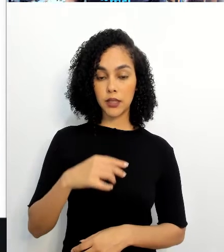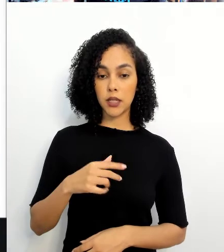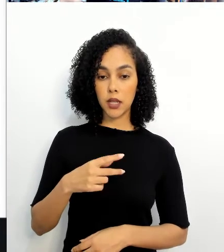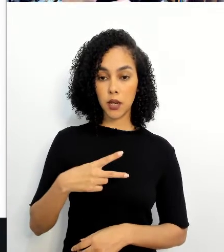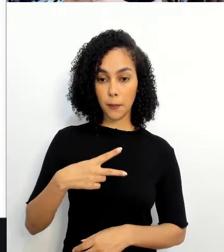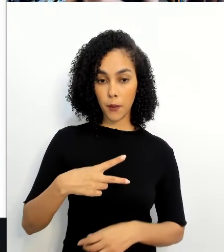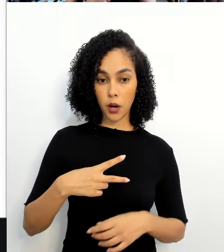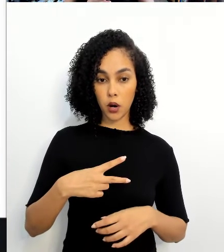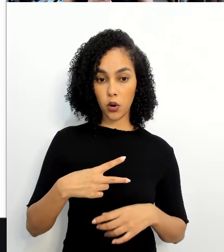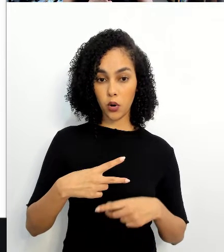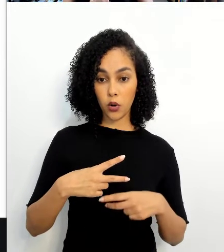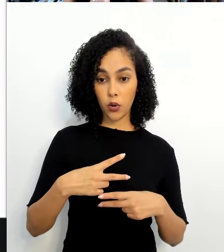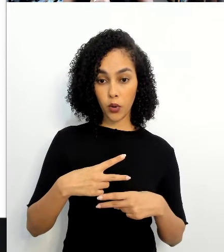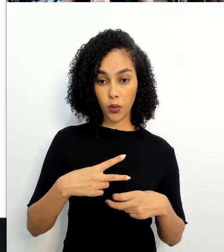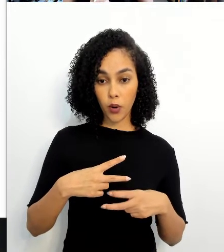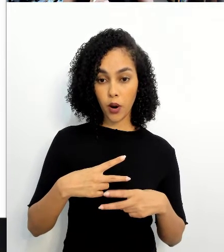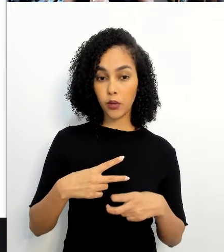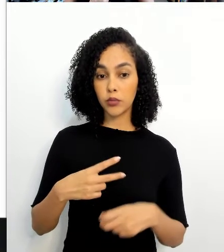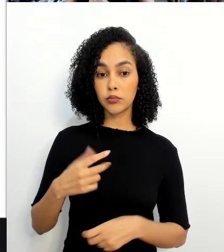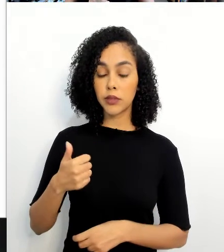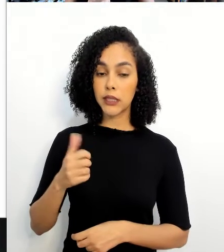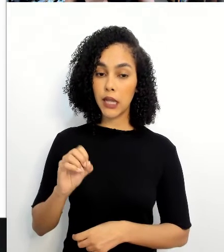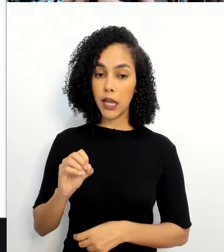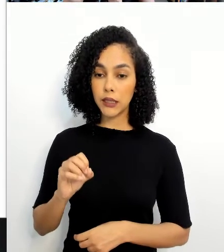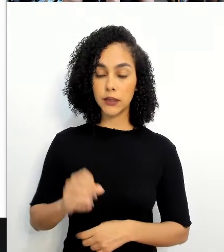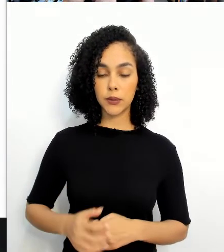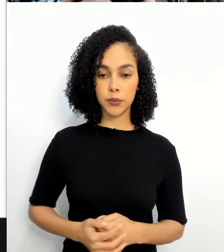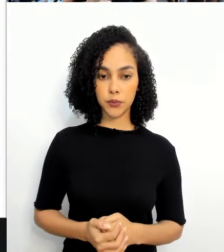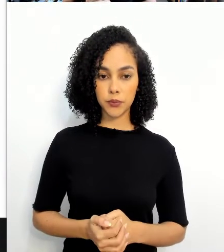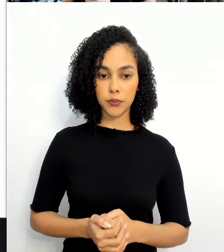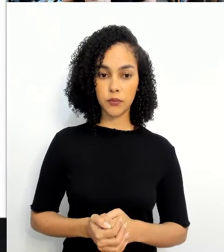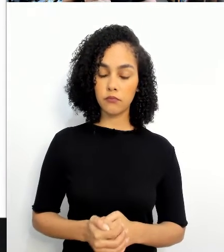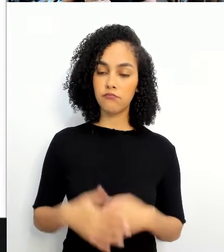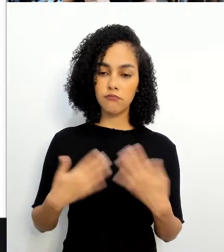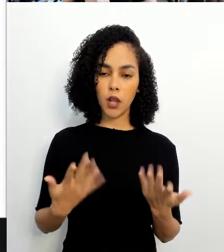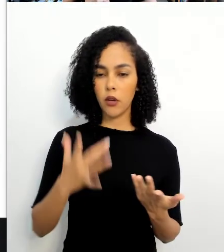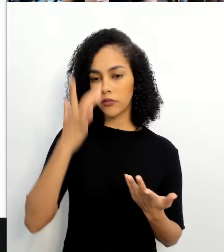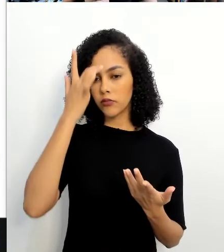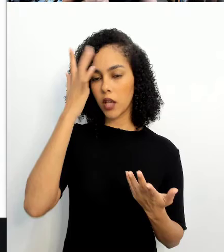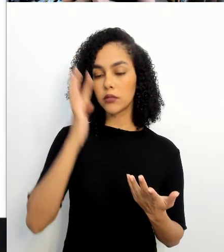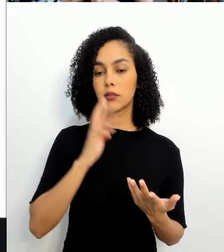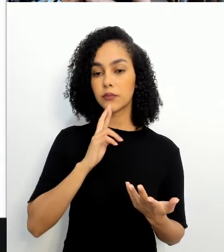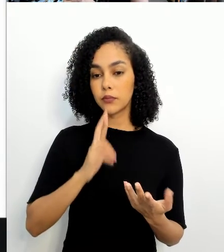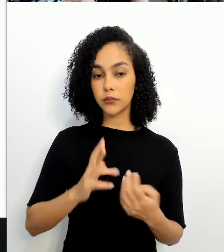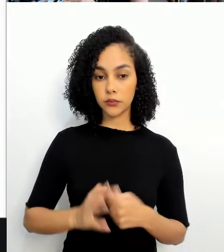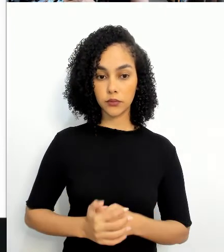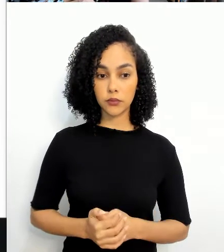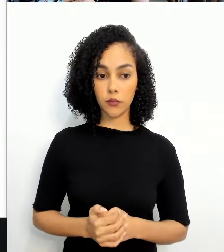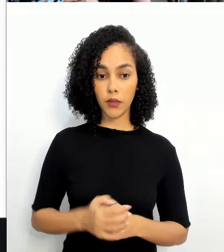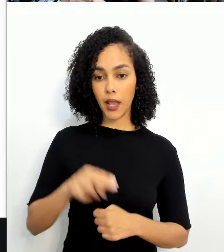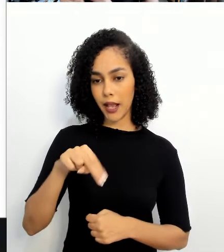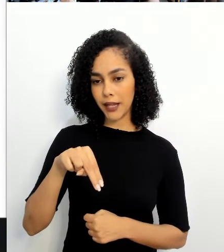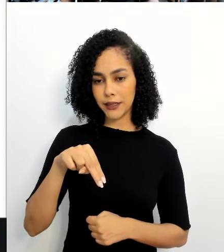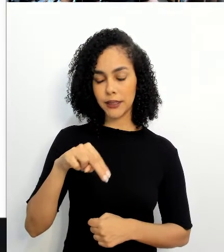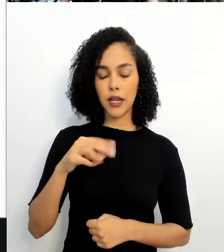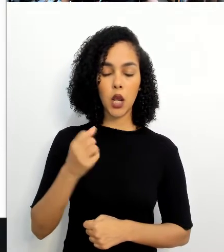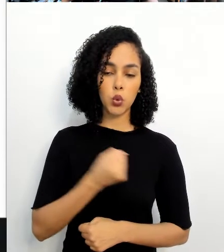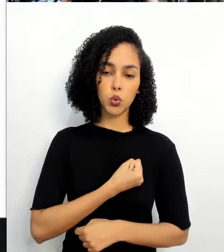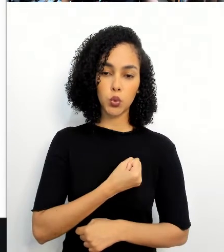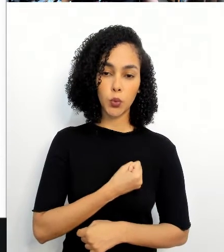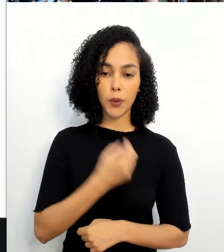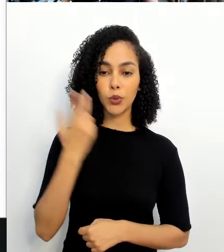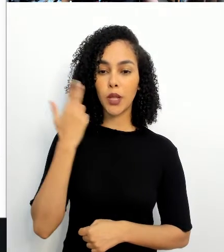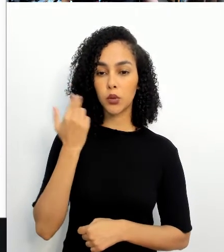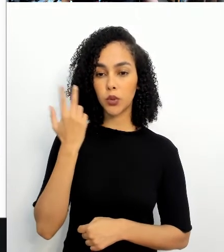10. E aí a gente chega nessa equação que é bem prática de resolver. Porque o n é natural, né?